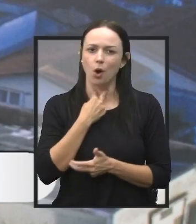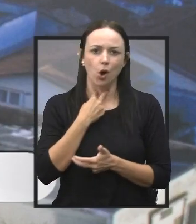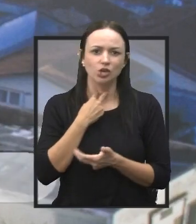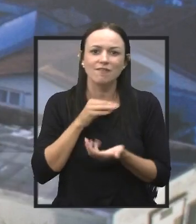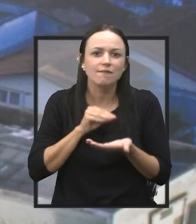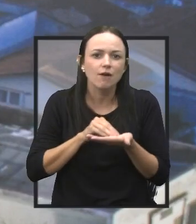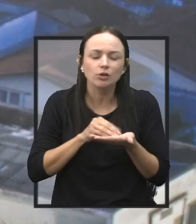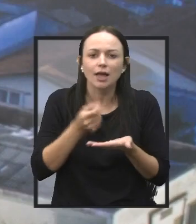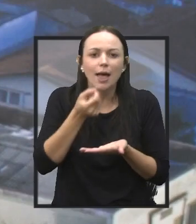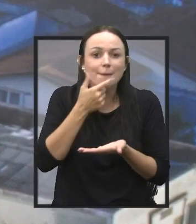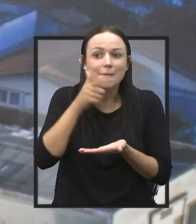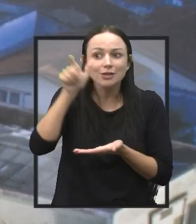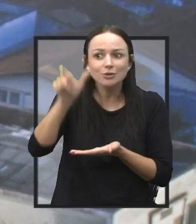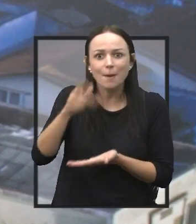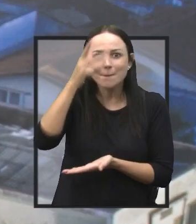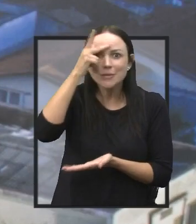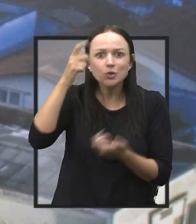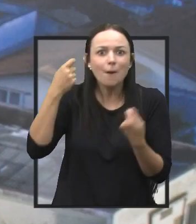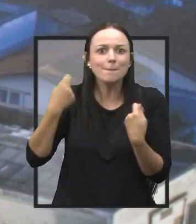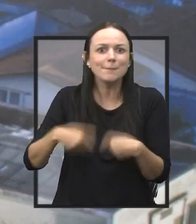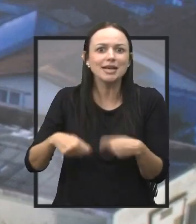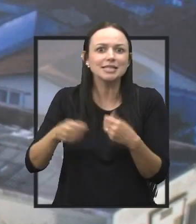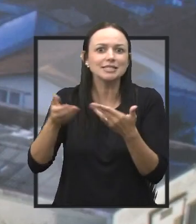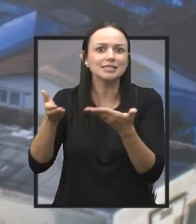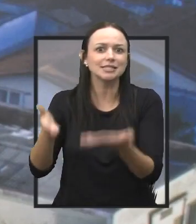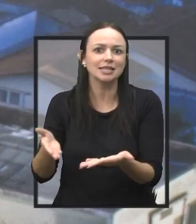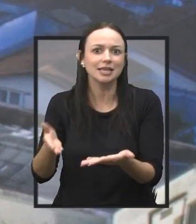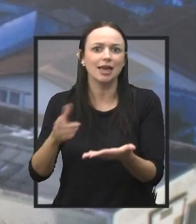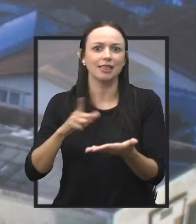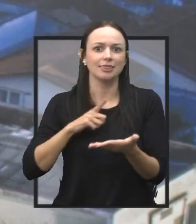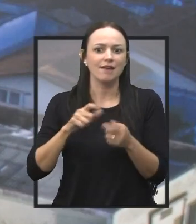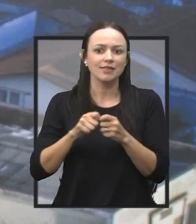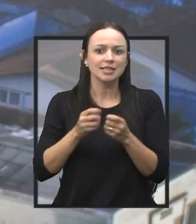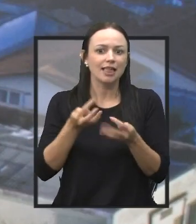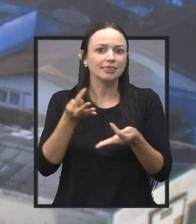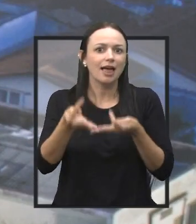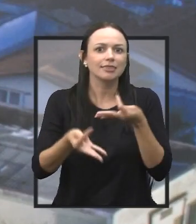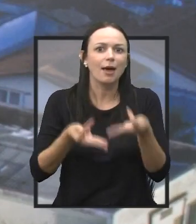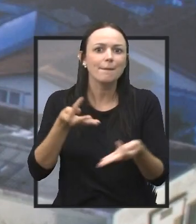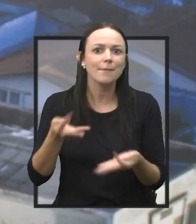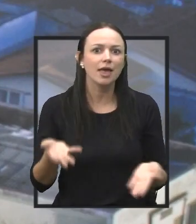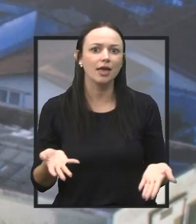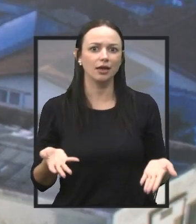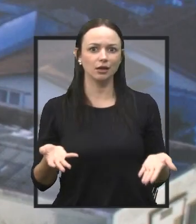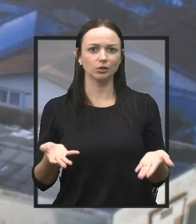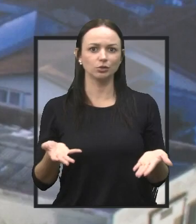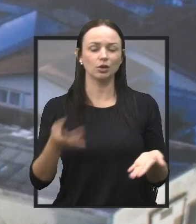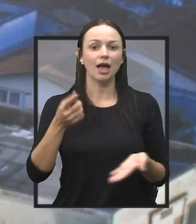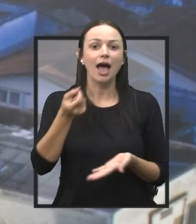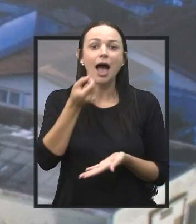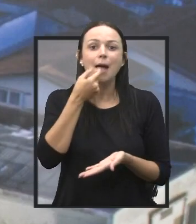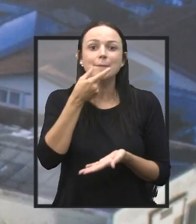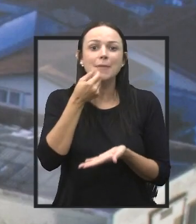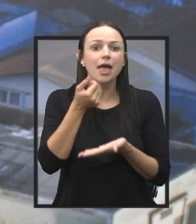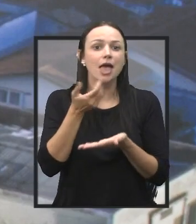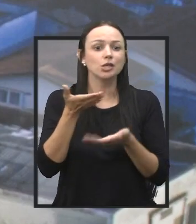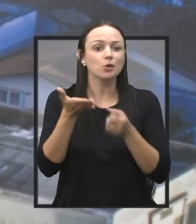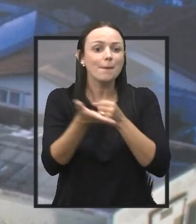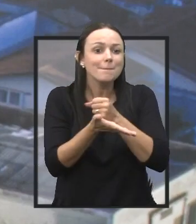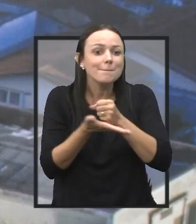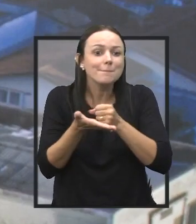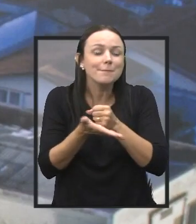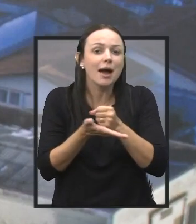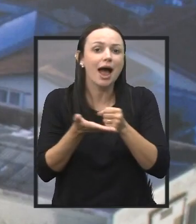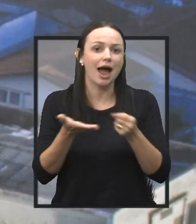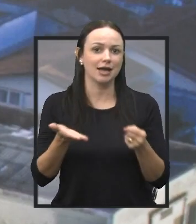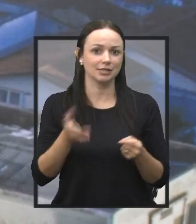remédio para quem precisa, para quem está na ponta de um tratamento, e às vezes remédios básicos. Então